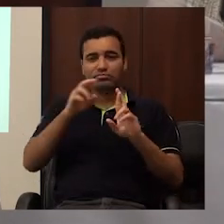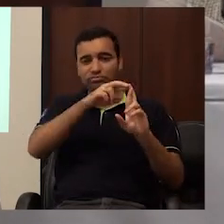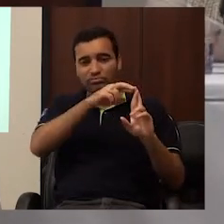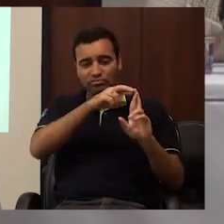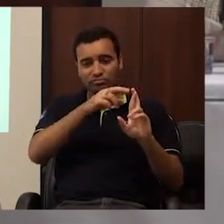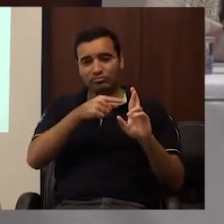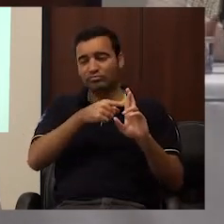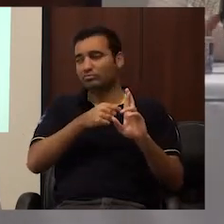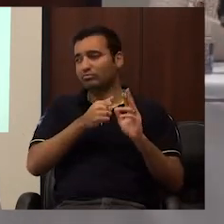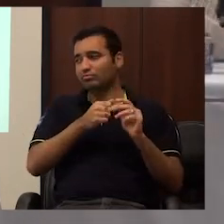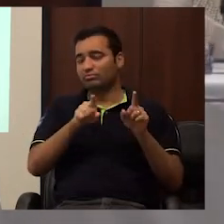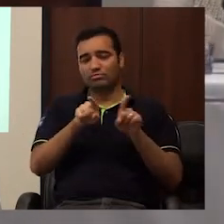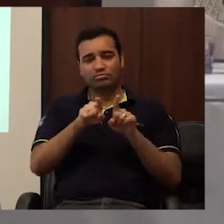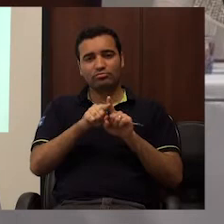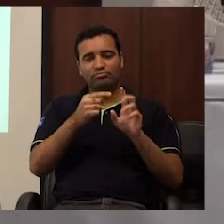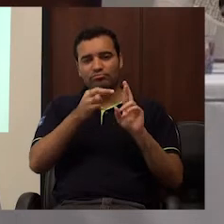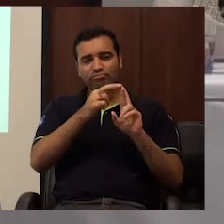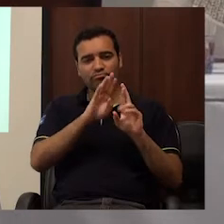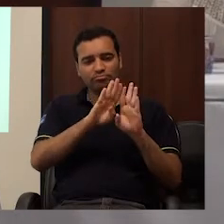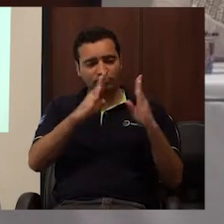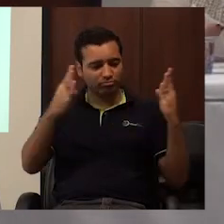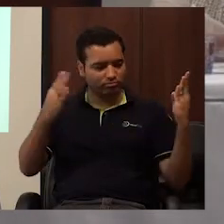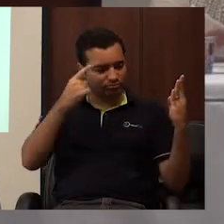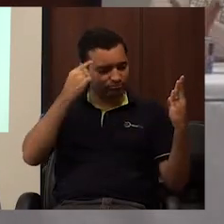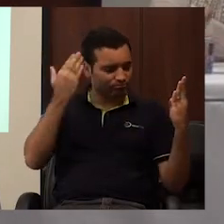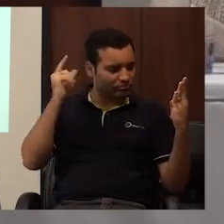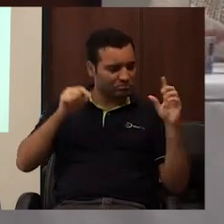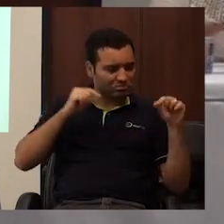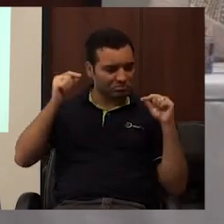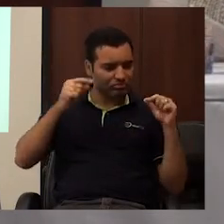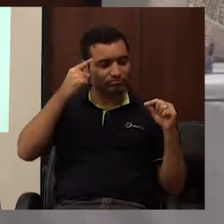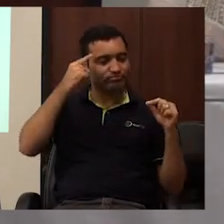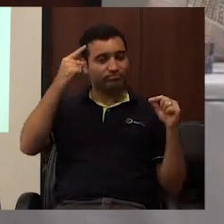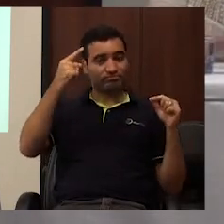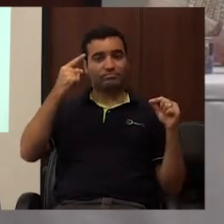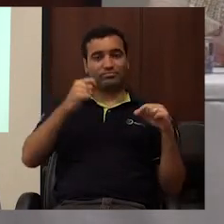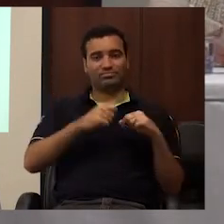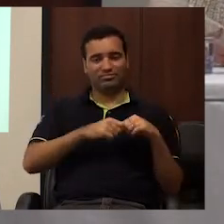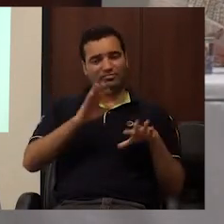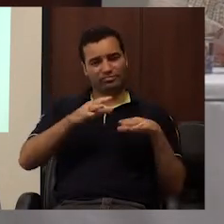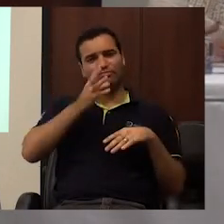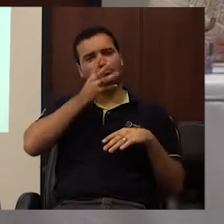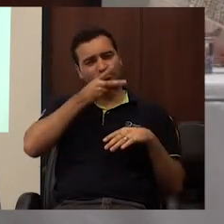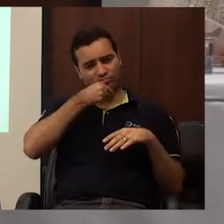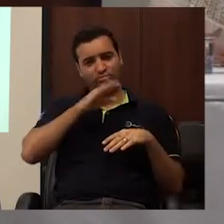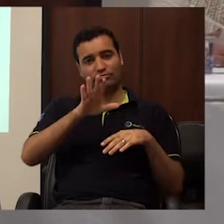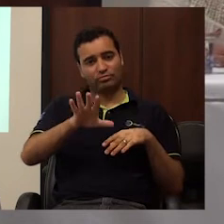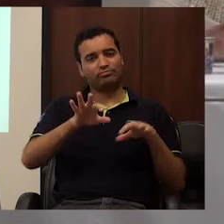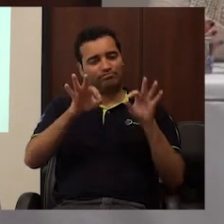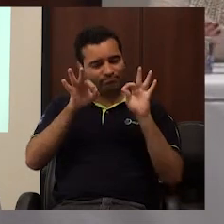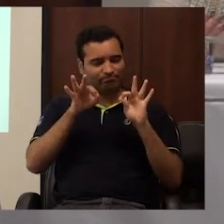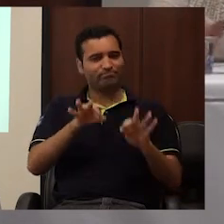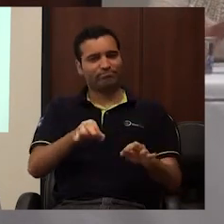referência, né, e poder recorrer a essa história pode não ser um caminho mais curto, mas com certeza é